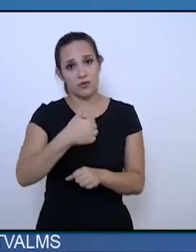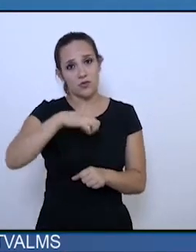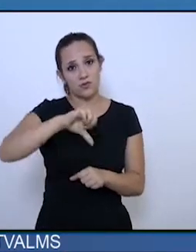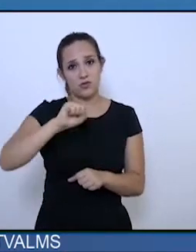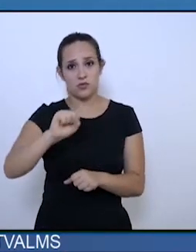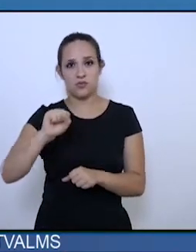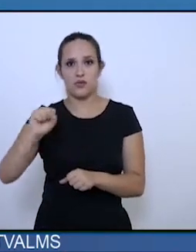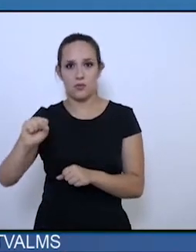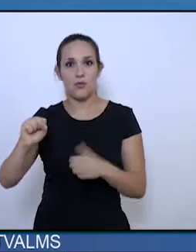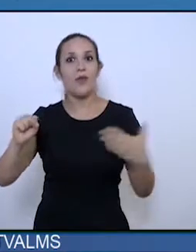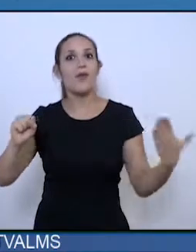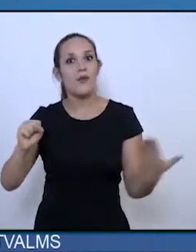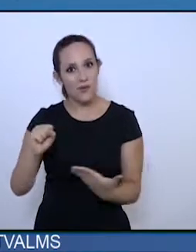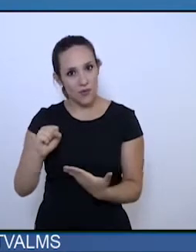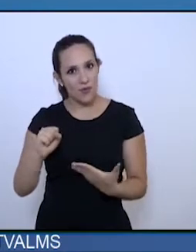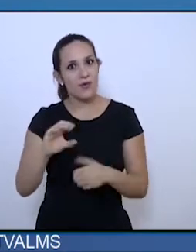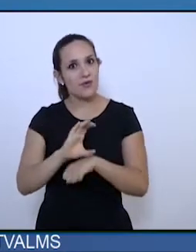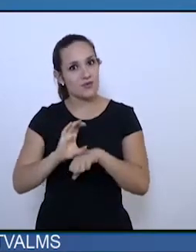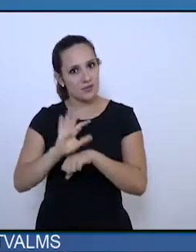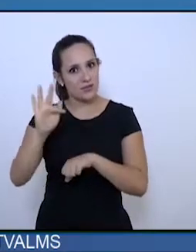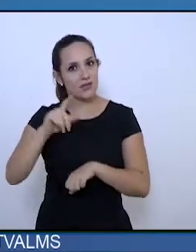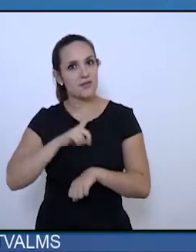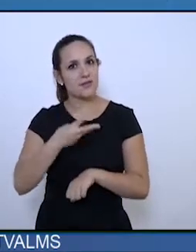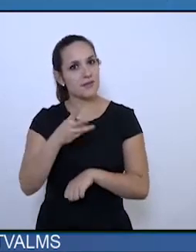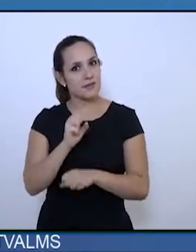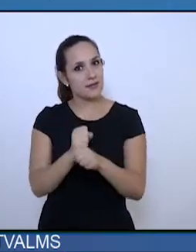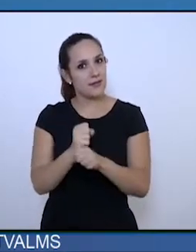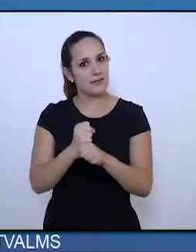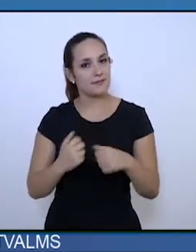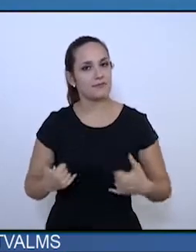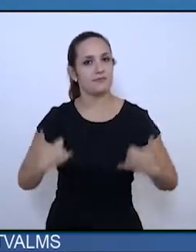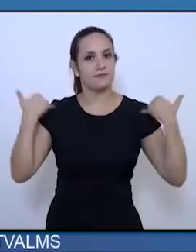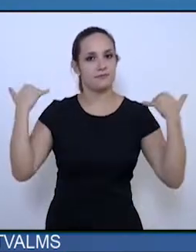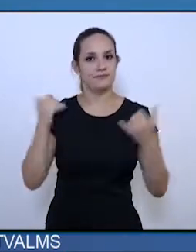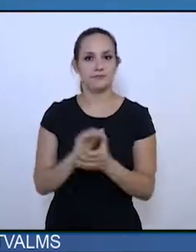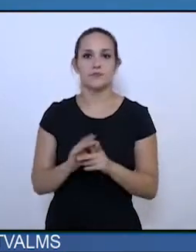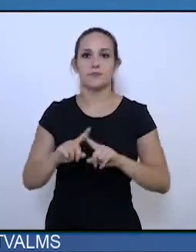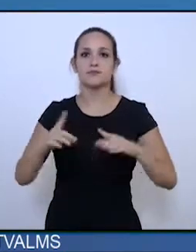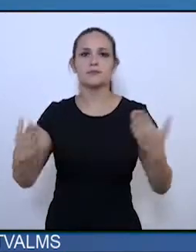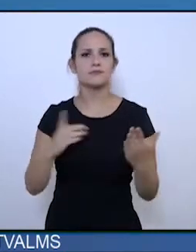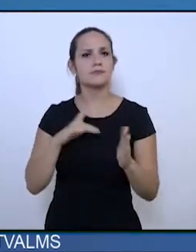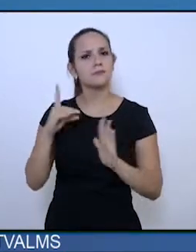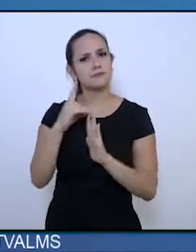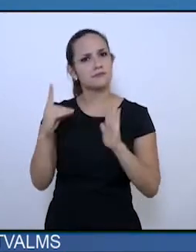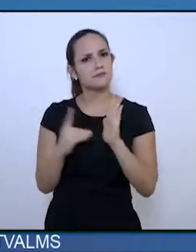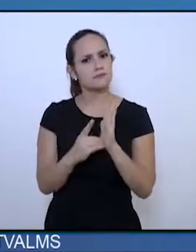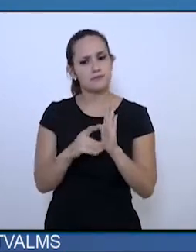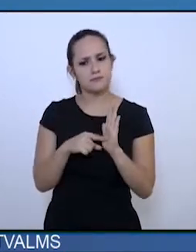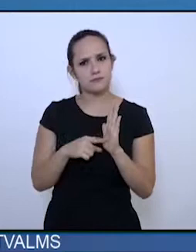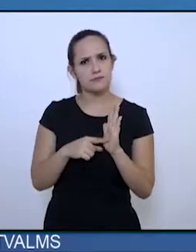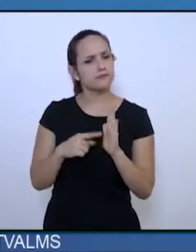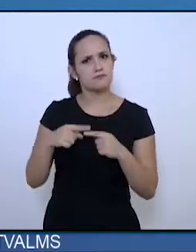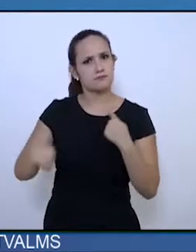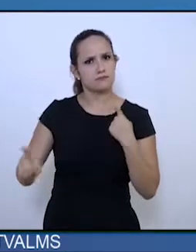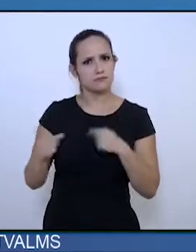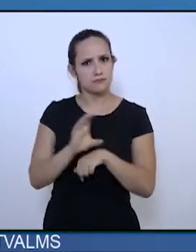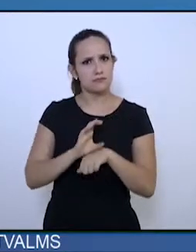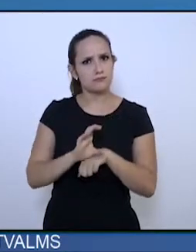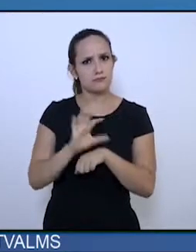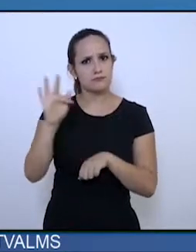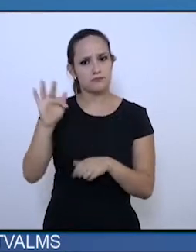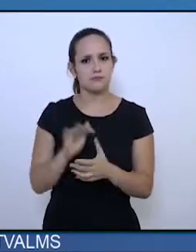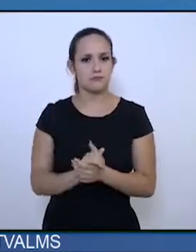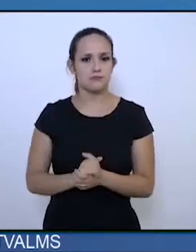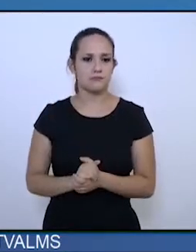seus brevíssimos 30 anos. O decreto encontra-se eivado de inconstitucionalidade e